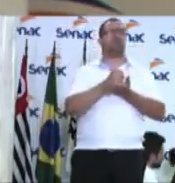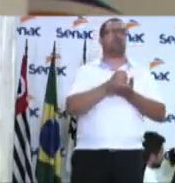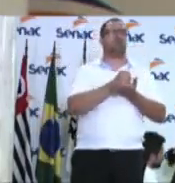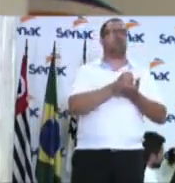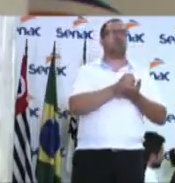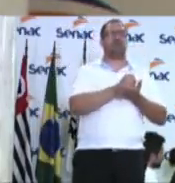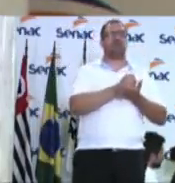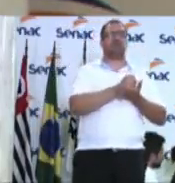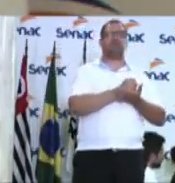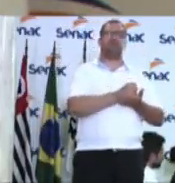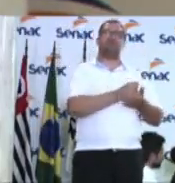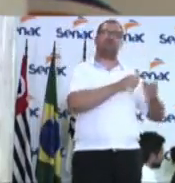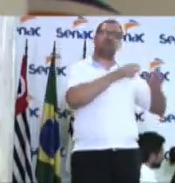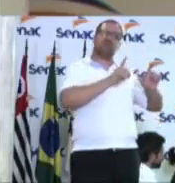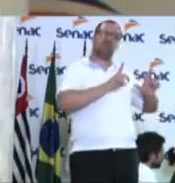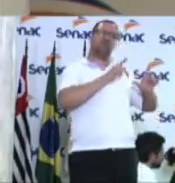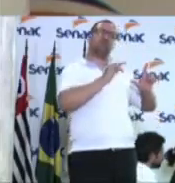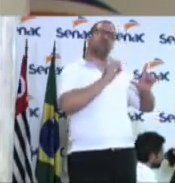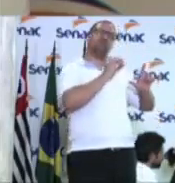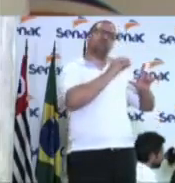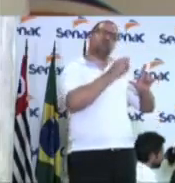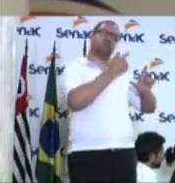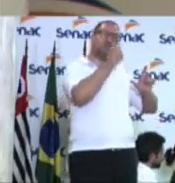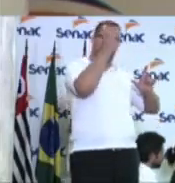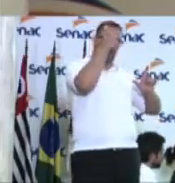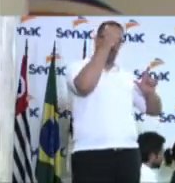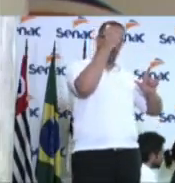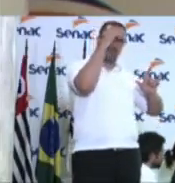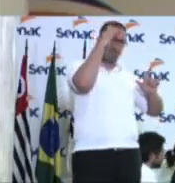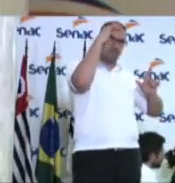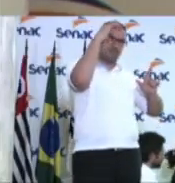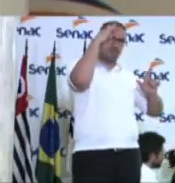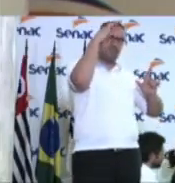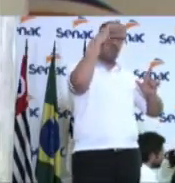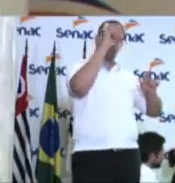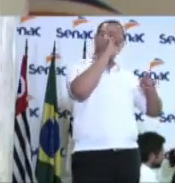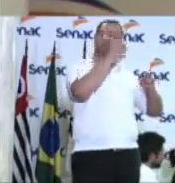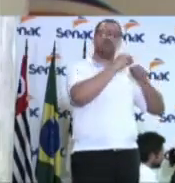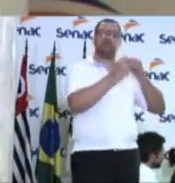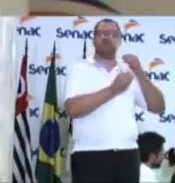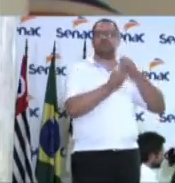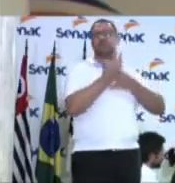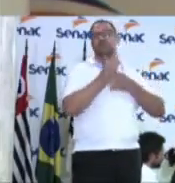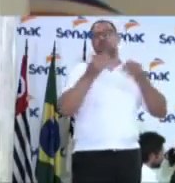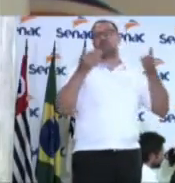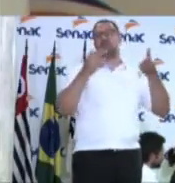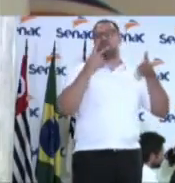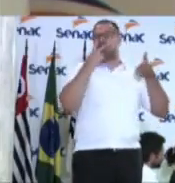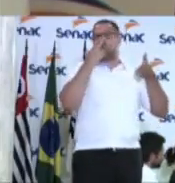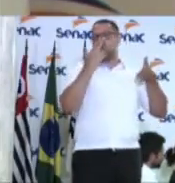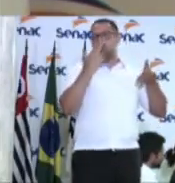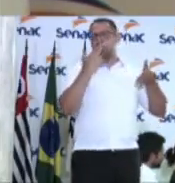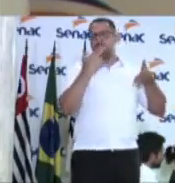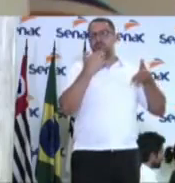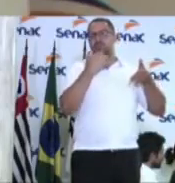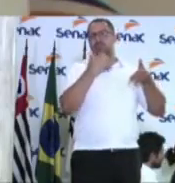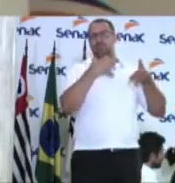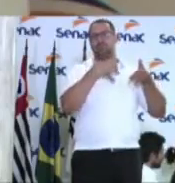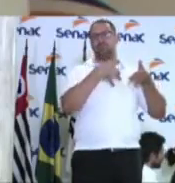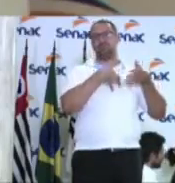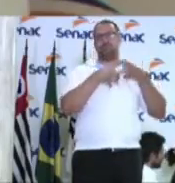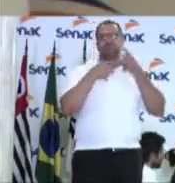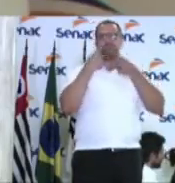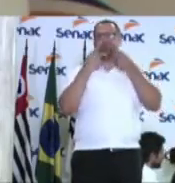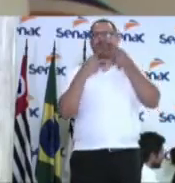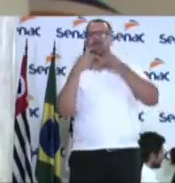desse papel. Era uma formatação mental criativa. Assim. E acho que agora a gente vem colocando, falando